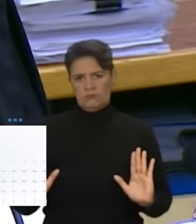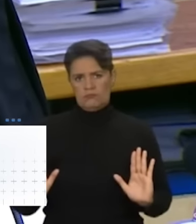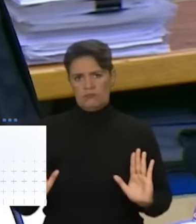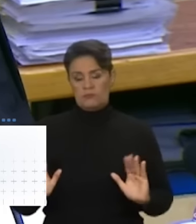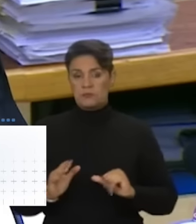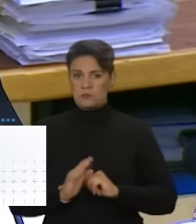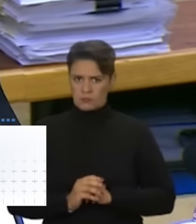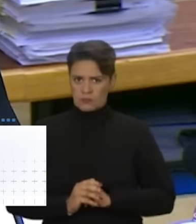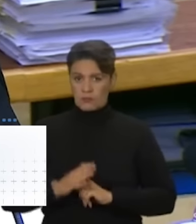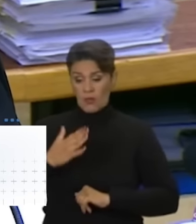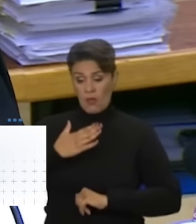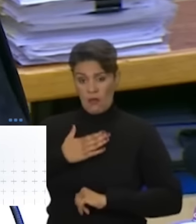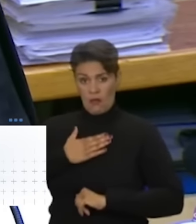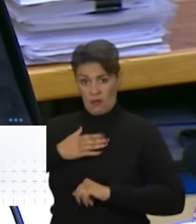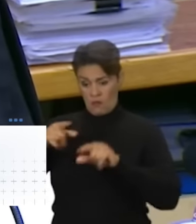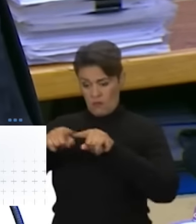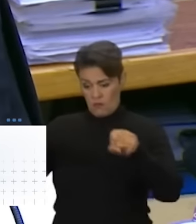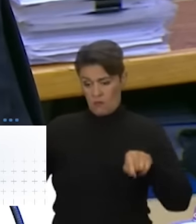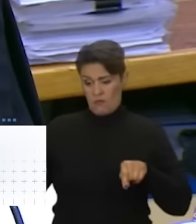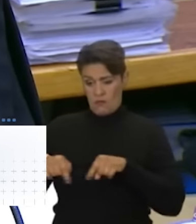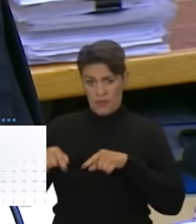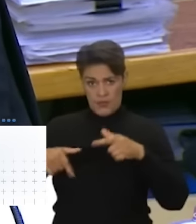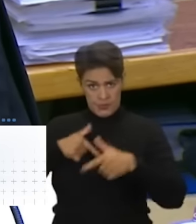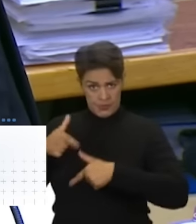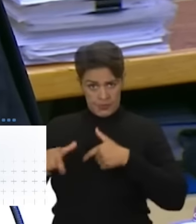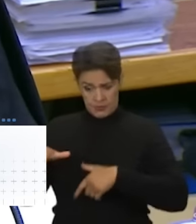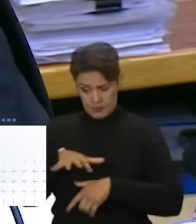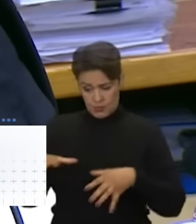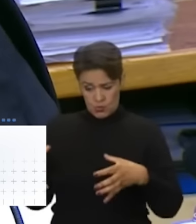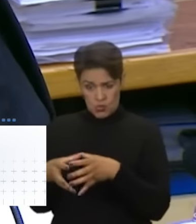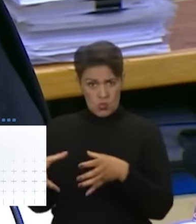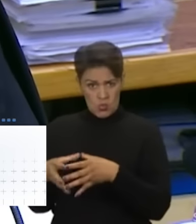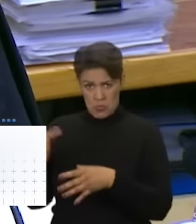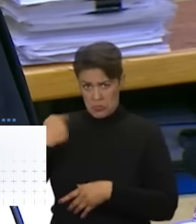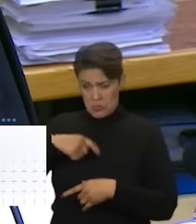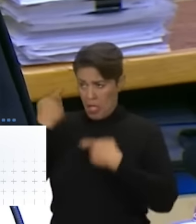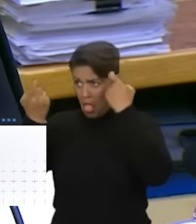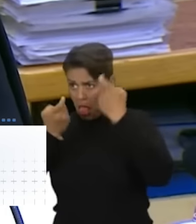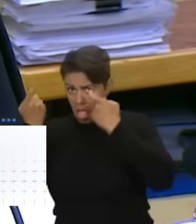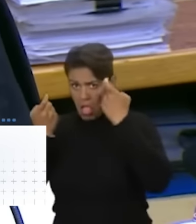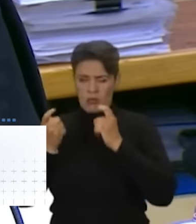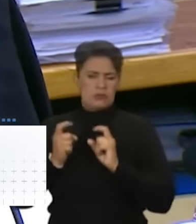meu gabinete, me preocupa, ou a lisura dos procedimentos.